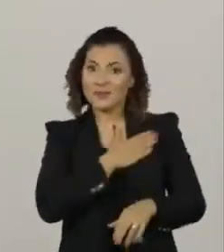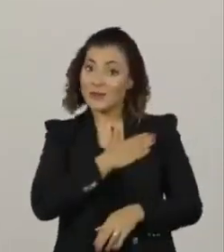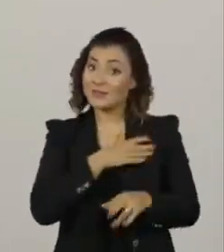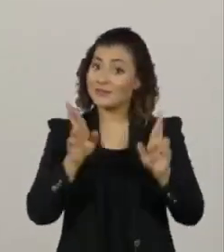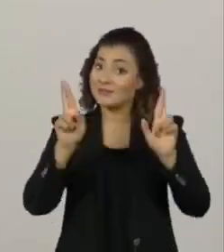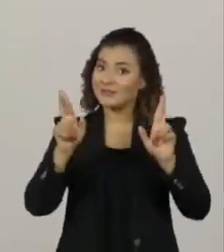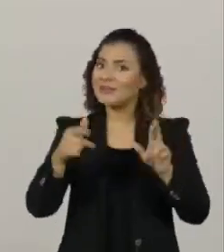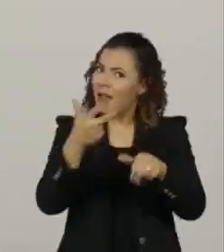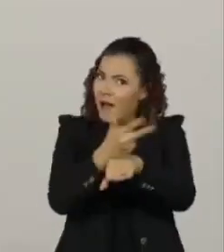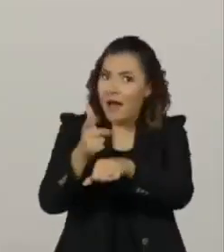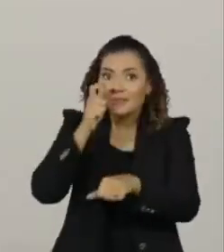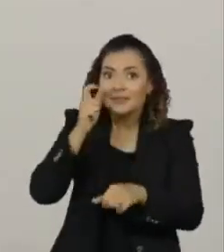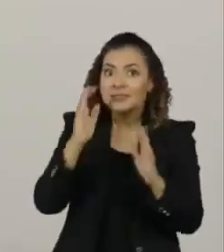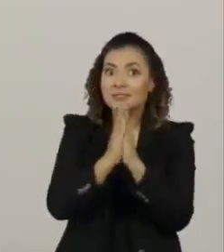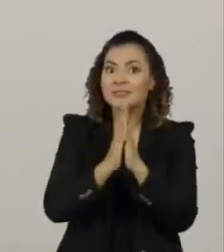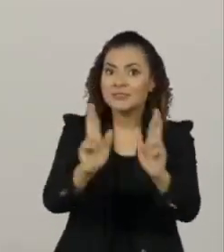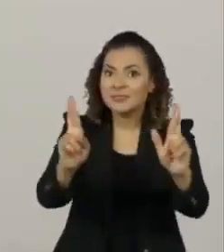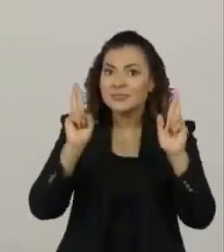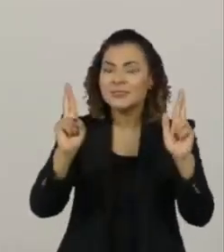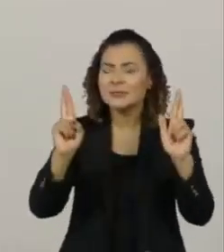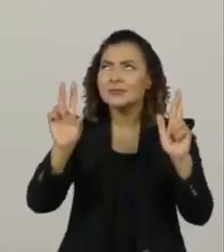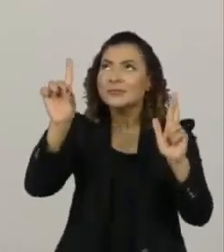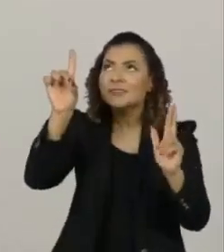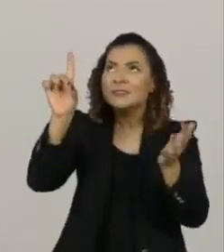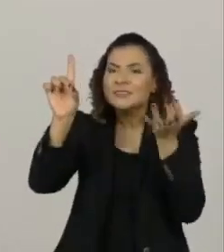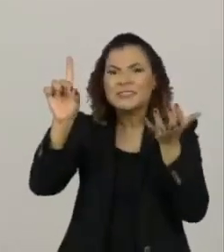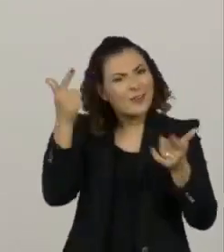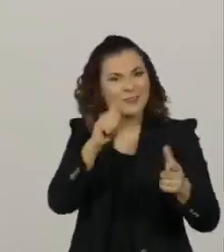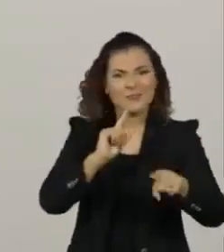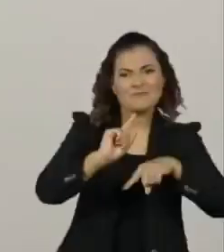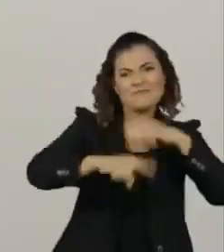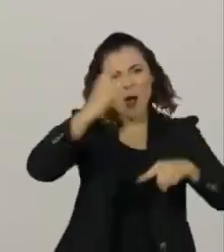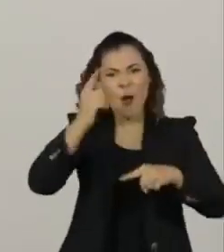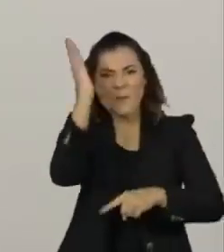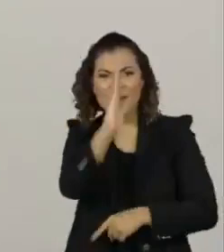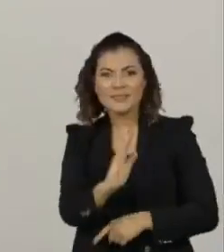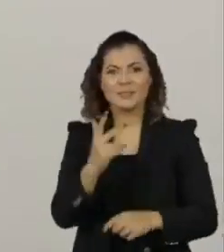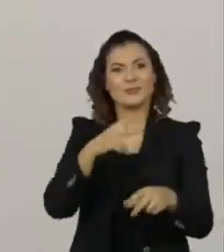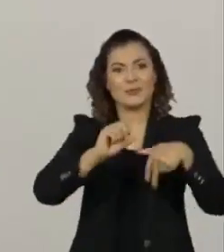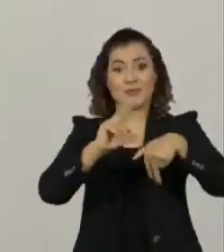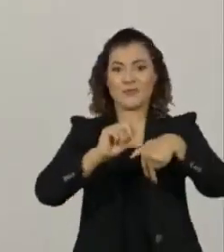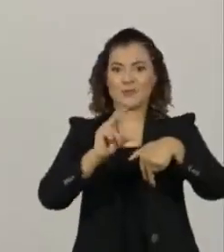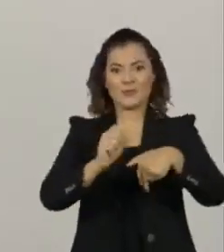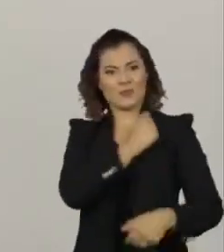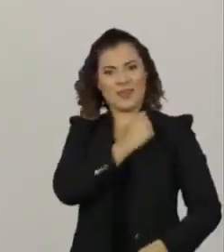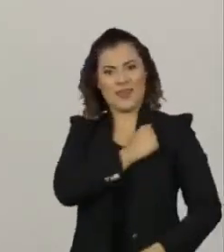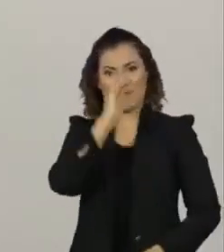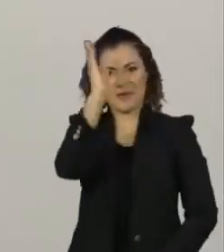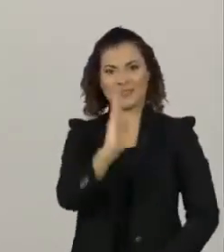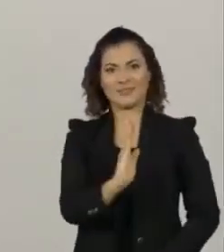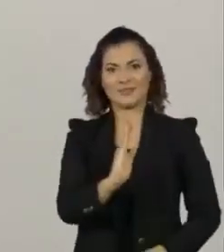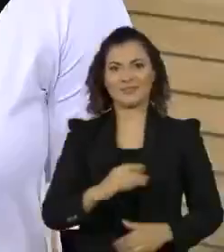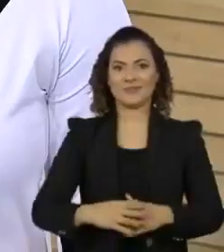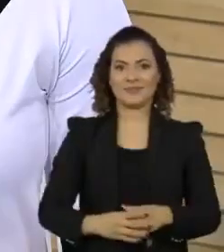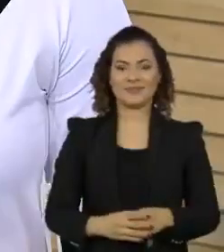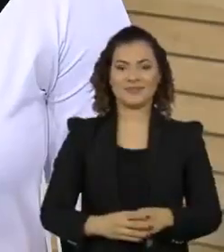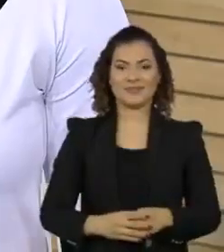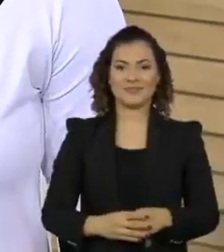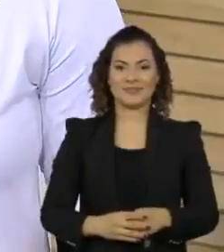também, acompanhem aí, torçam e se Deus quiser vai dar Brasil. TV Cultura, tem Brasil na pista.